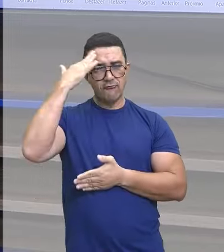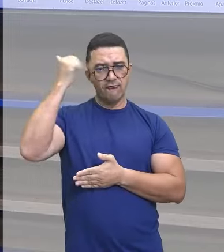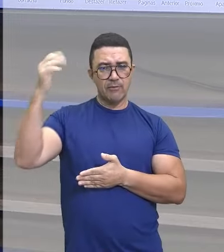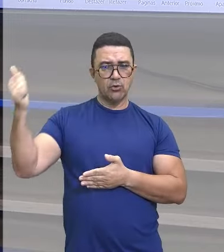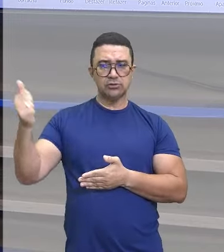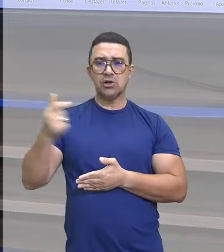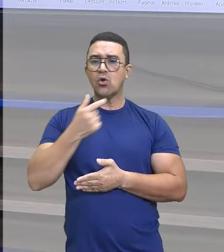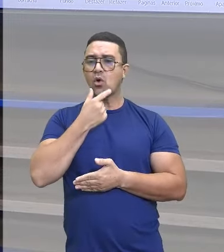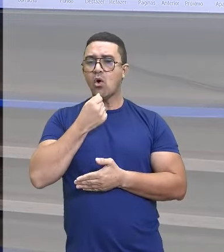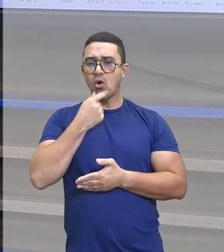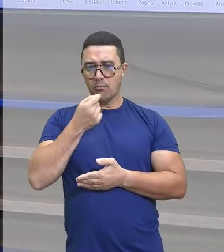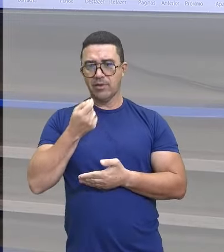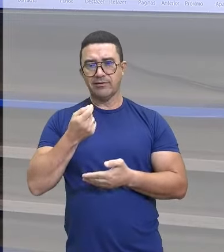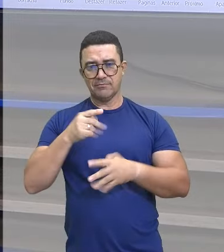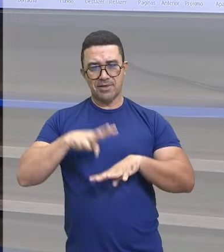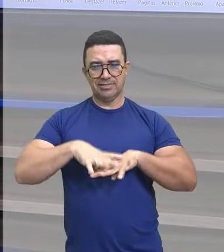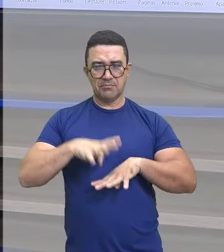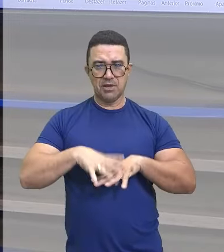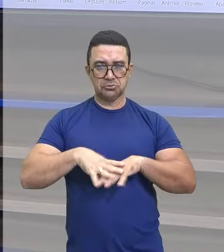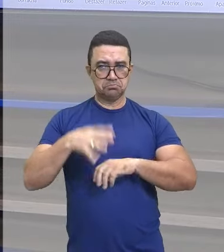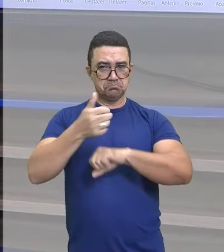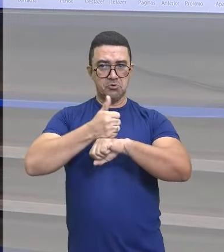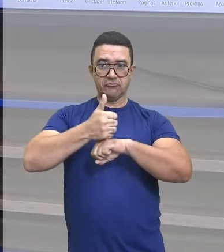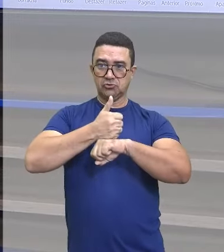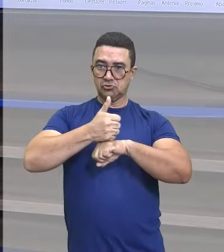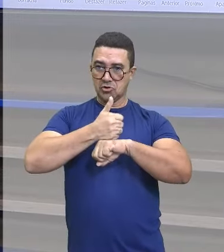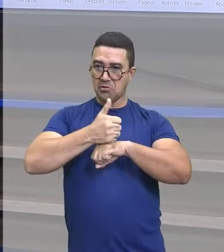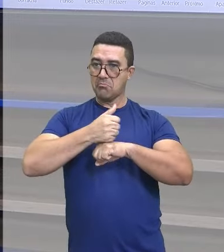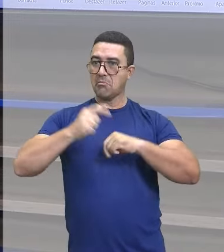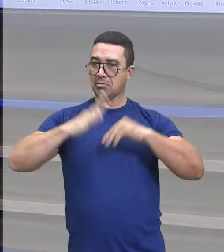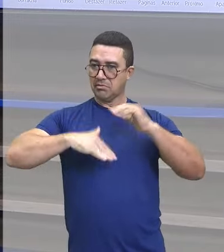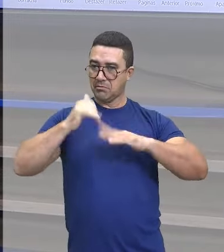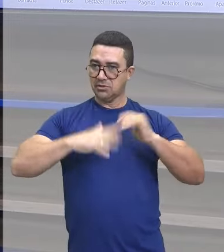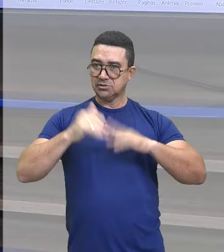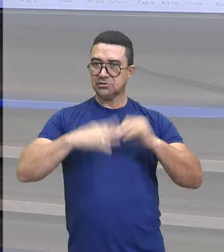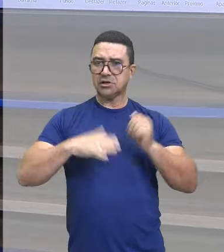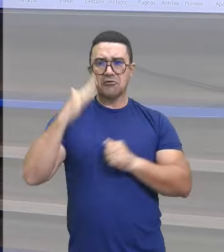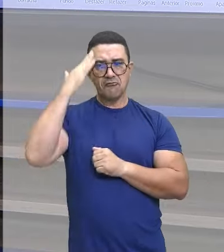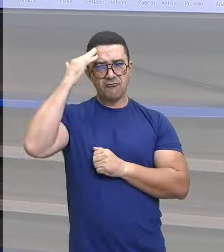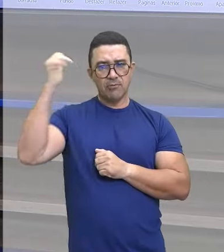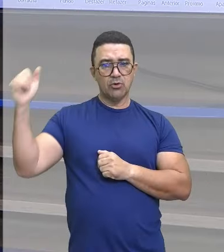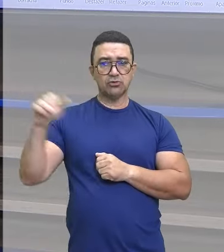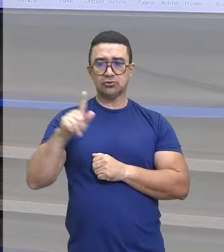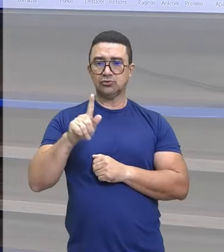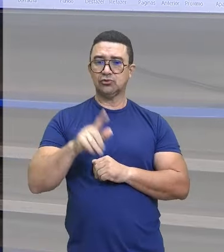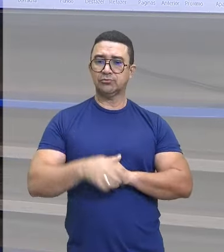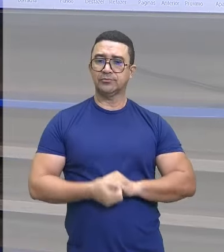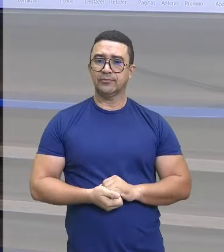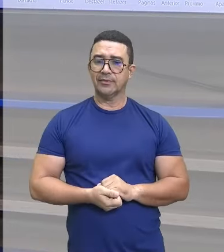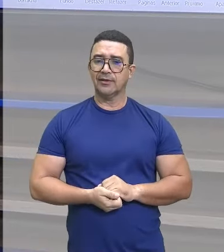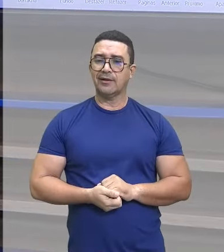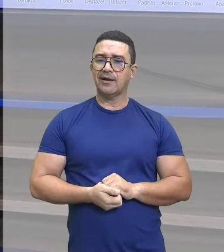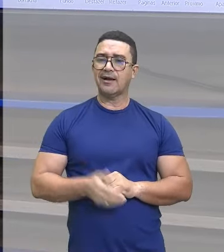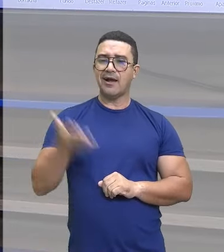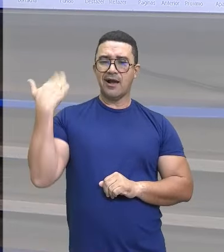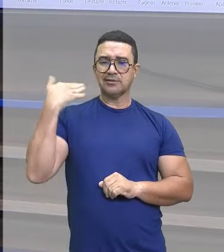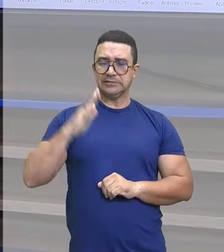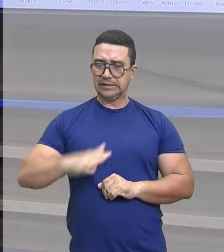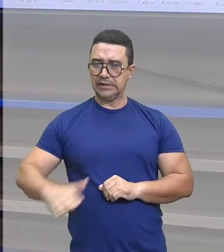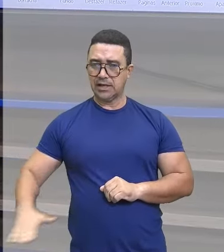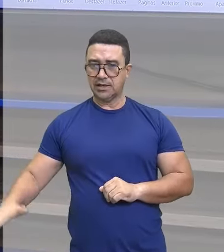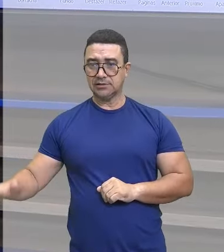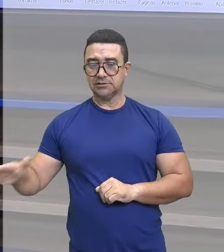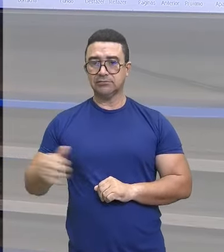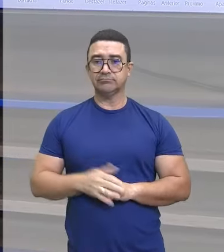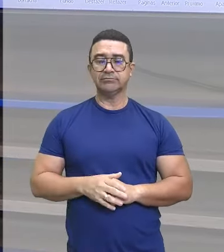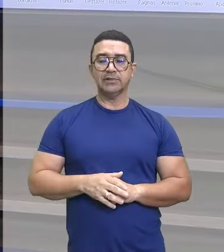importante, que é o Gauss, o famoso Gauss. Por quê? Porque quando Gauss ainda era criança, ele